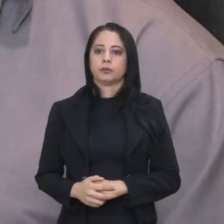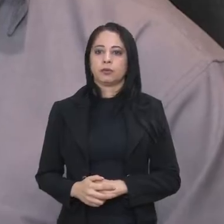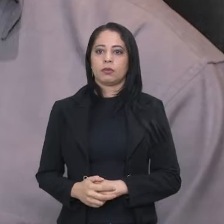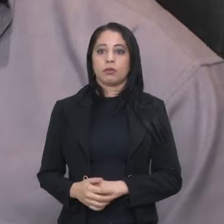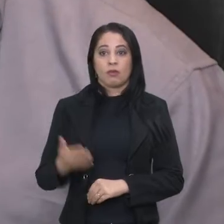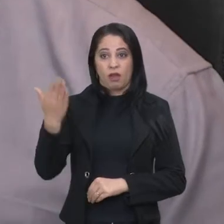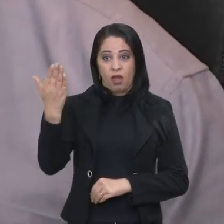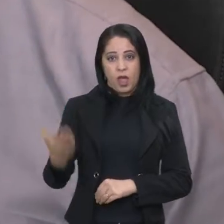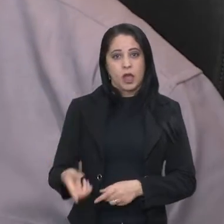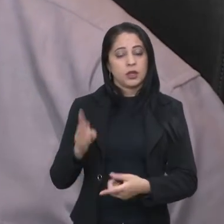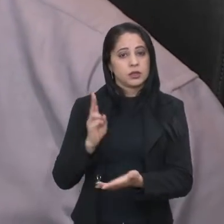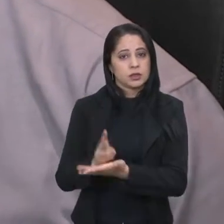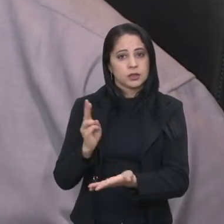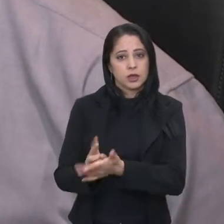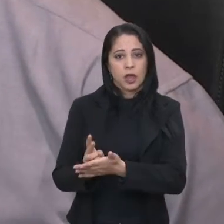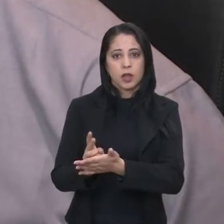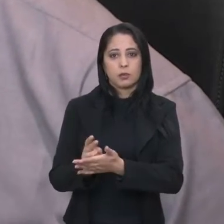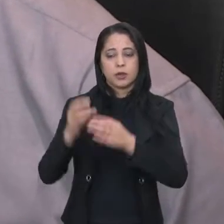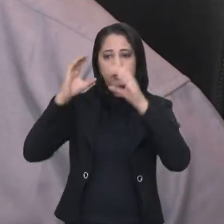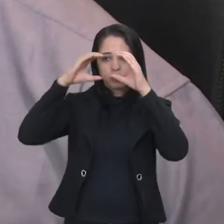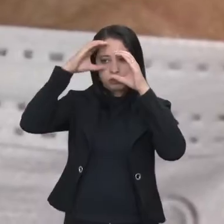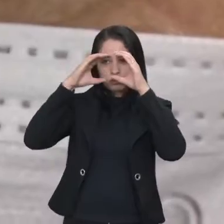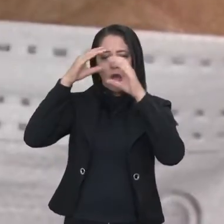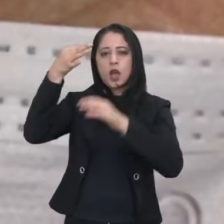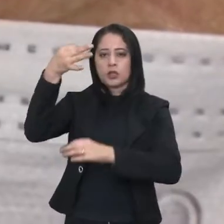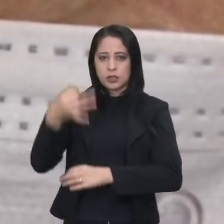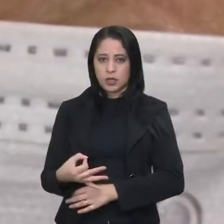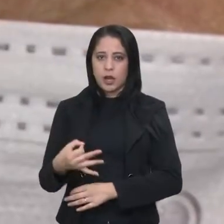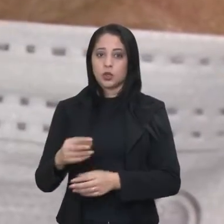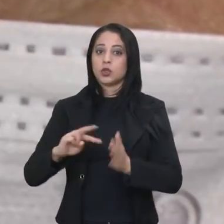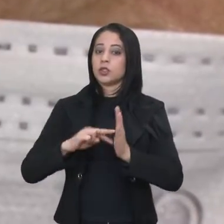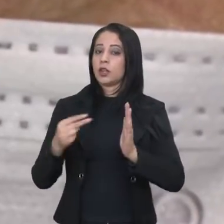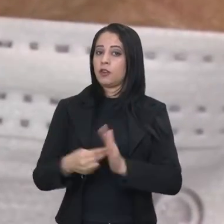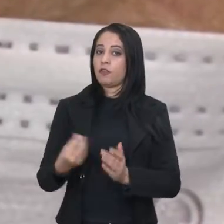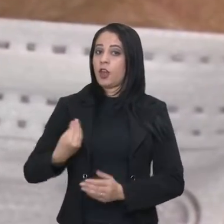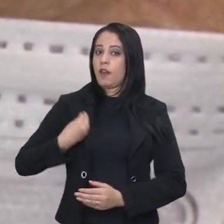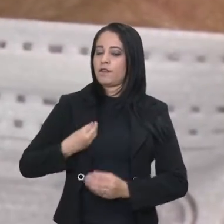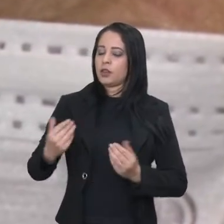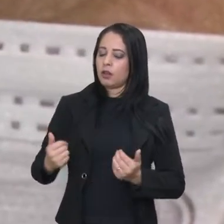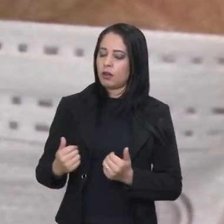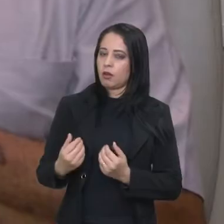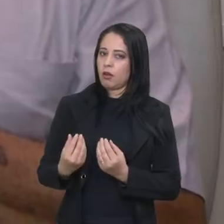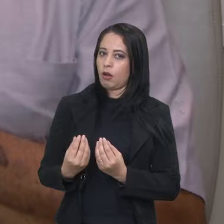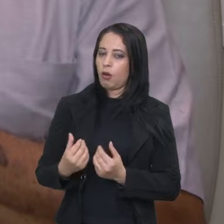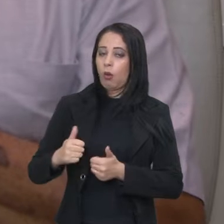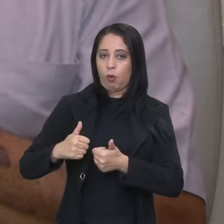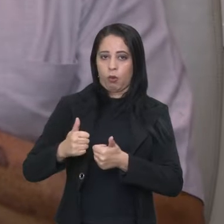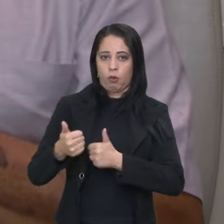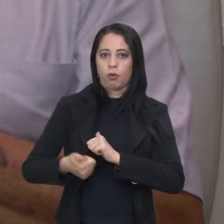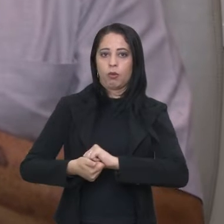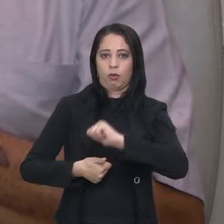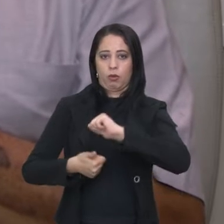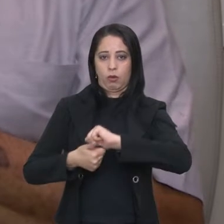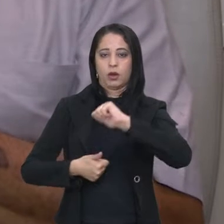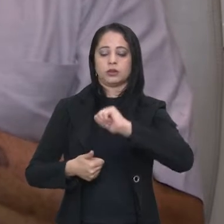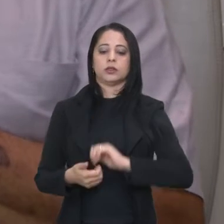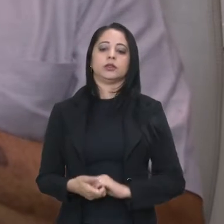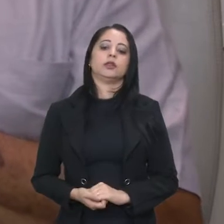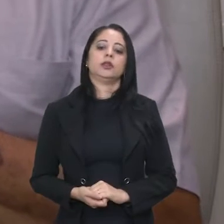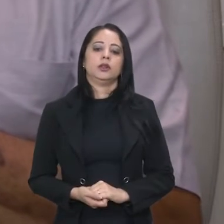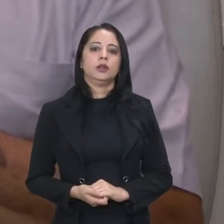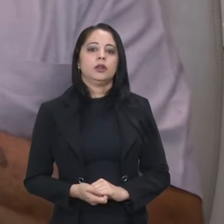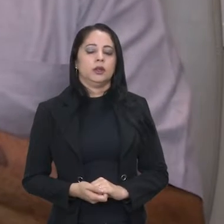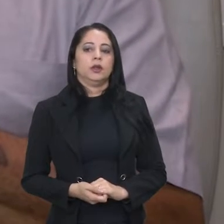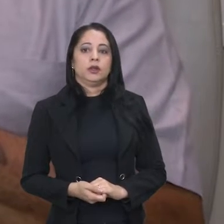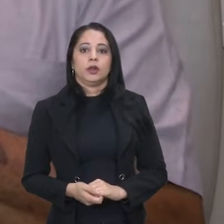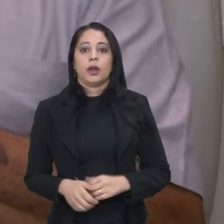Para ele, estar com o famoso check-up em ordem é sinônimo de qualidade de vida. Sempre procurar ver se eu tenho algum